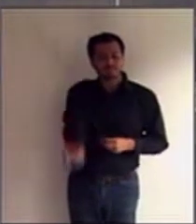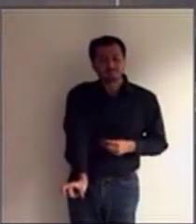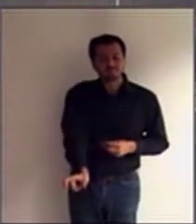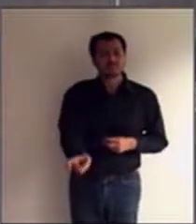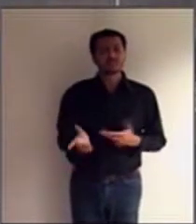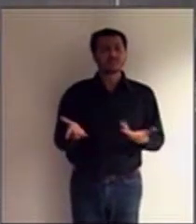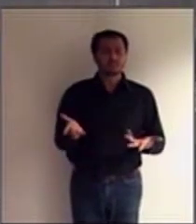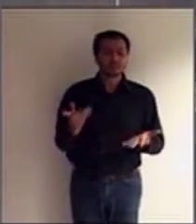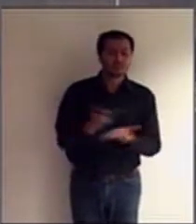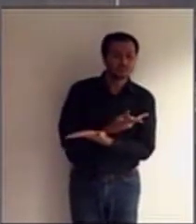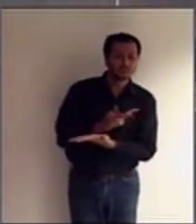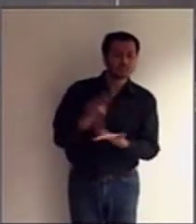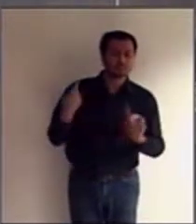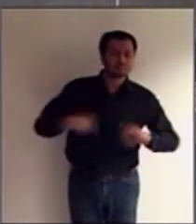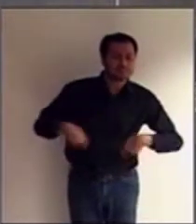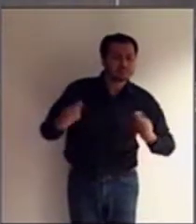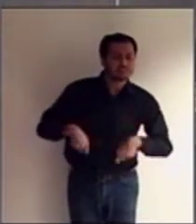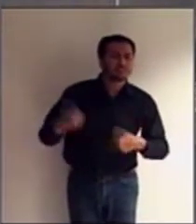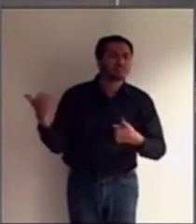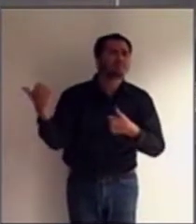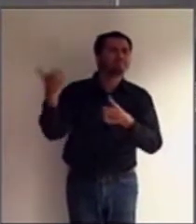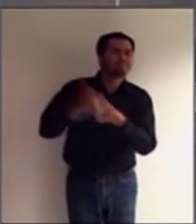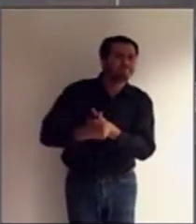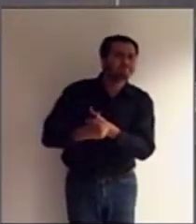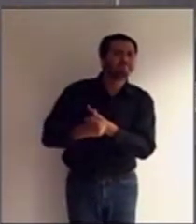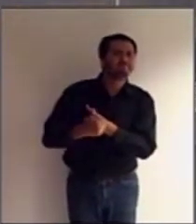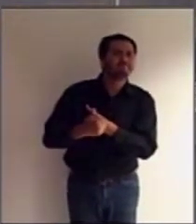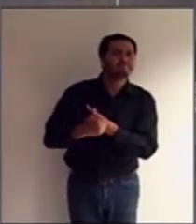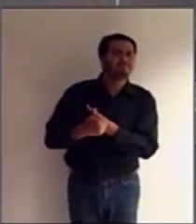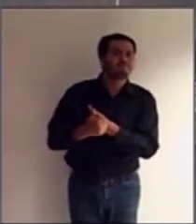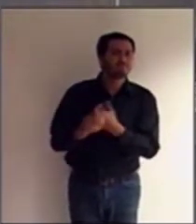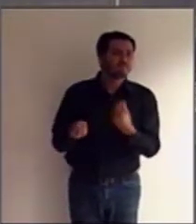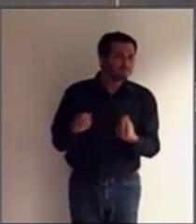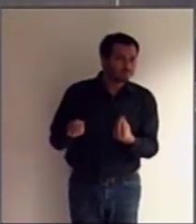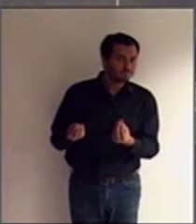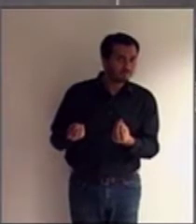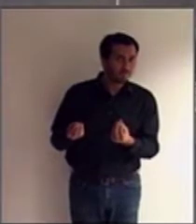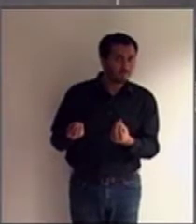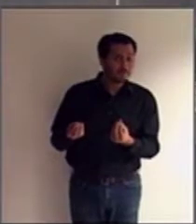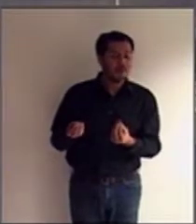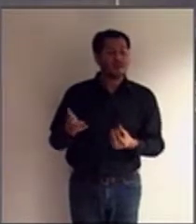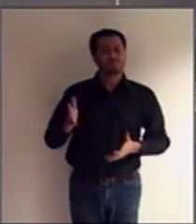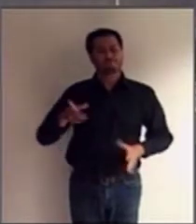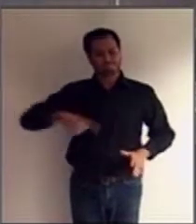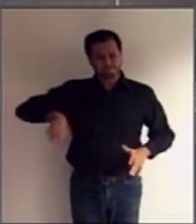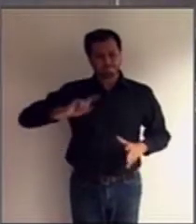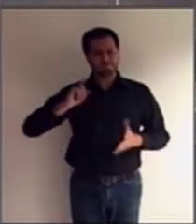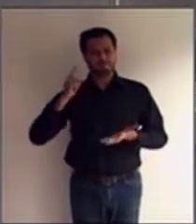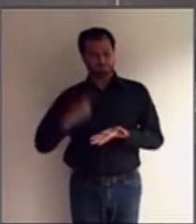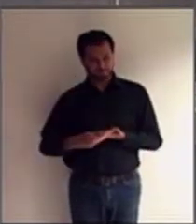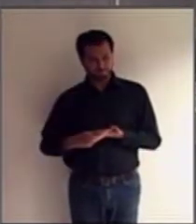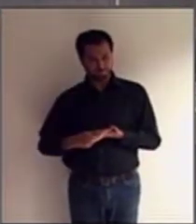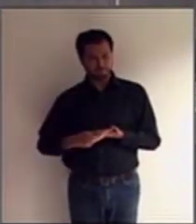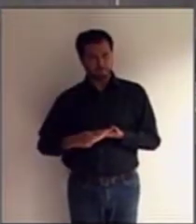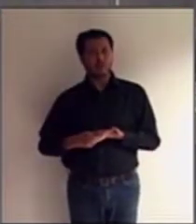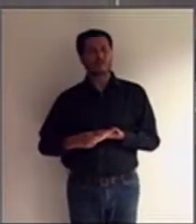levam à necessidade de se buscar a interdição. Definidas, então, estas questões, a petição inicial